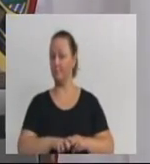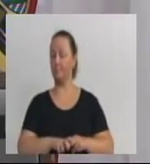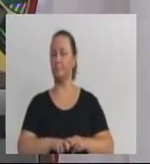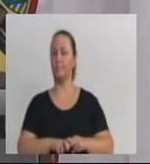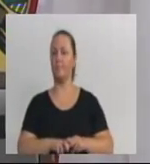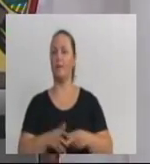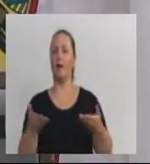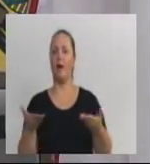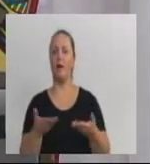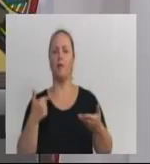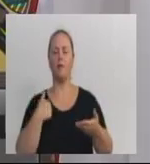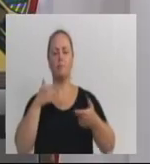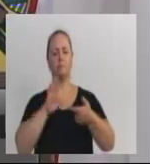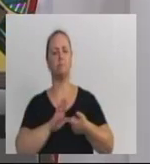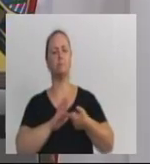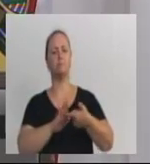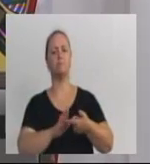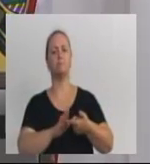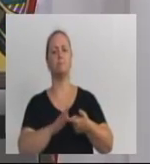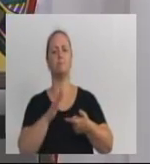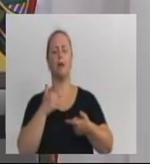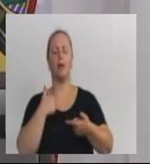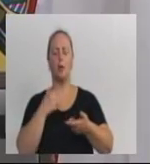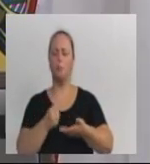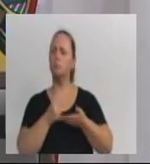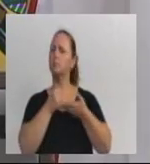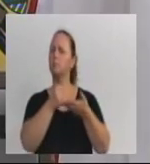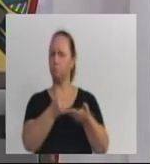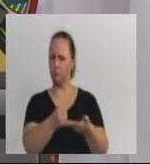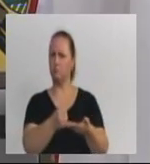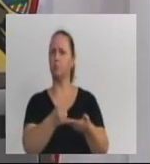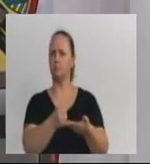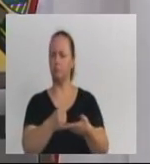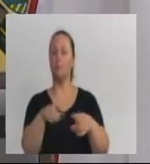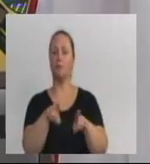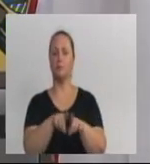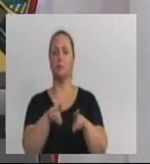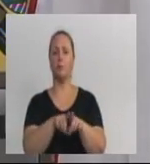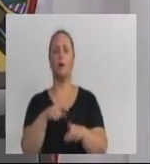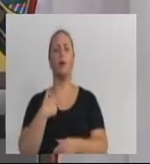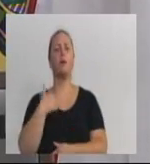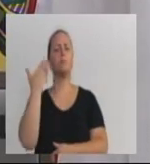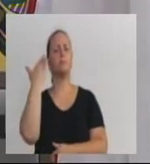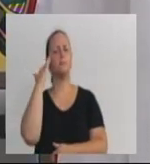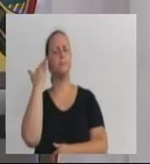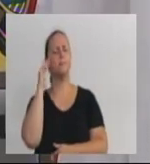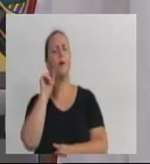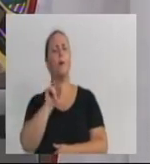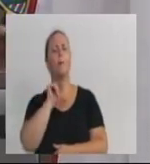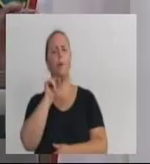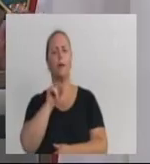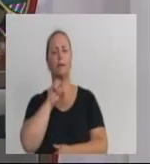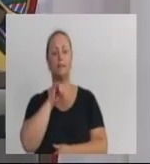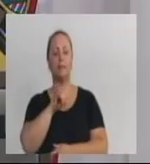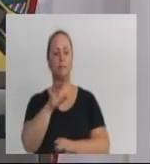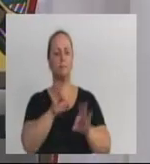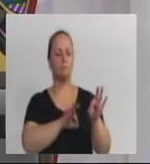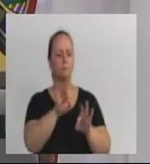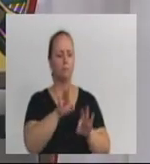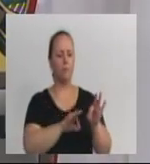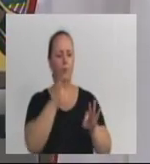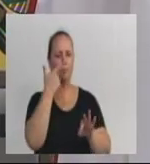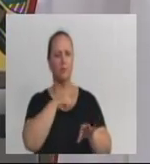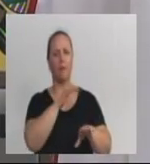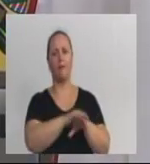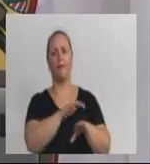minha manifestação de apoio e entendo que planejamento é fundamental para a execução de qualquer